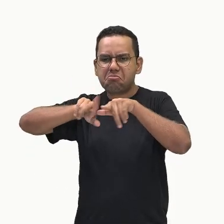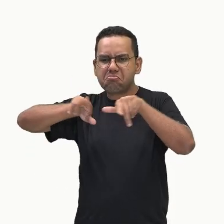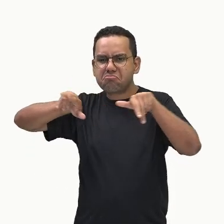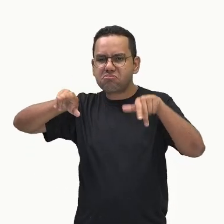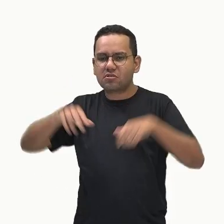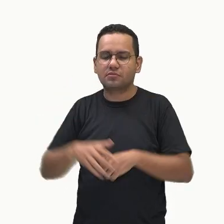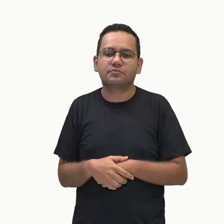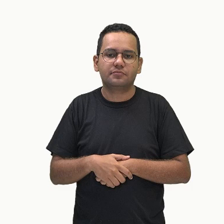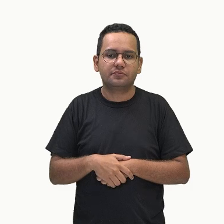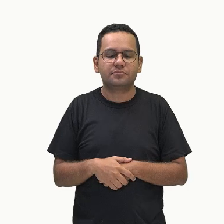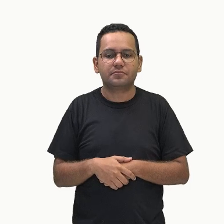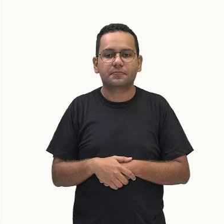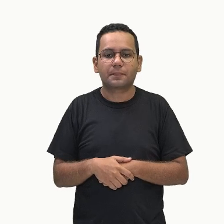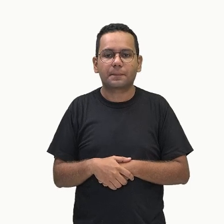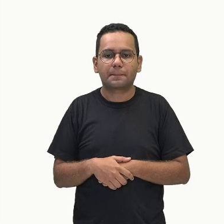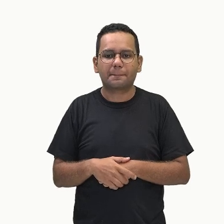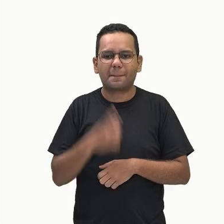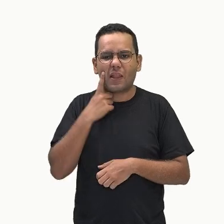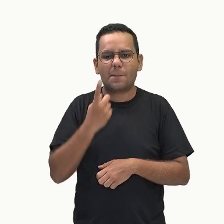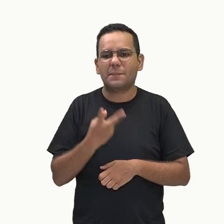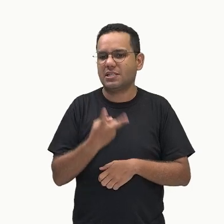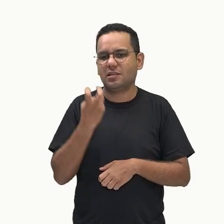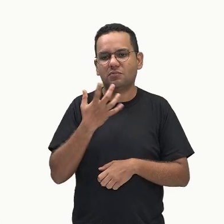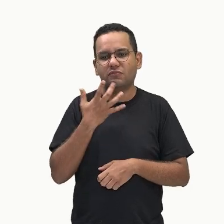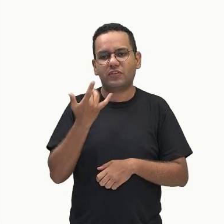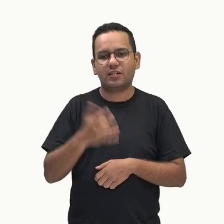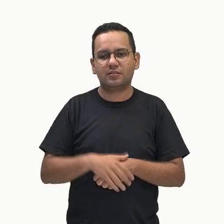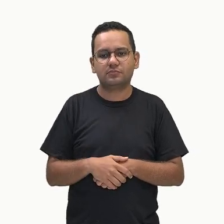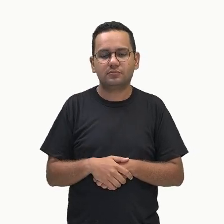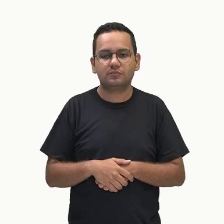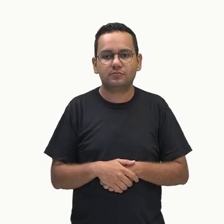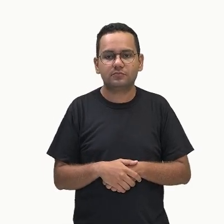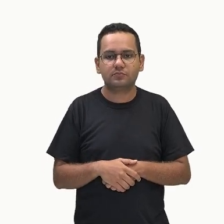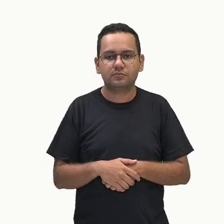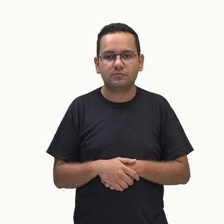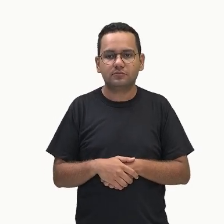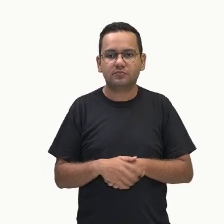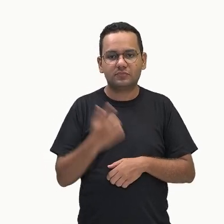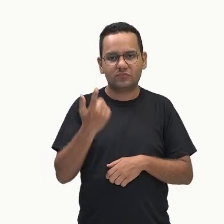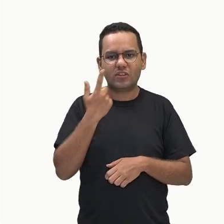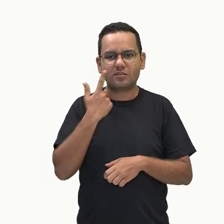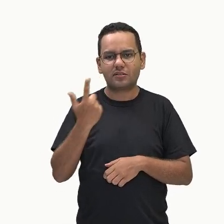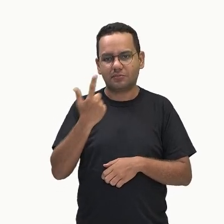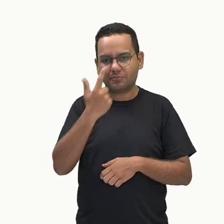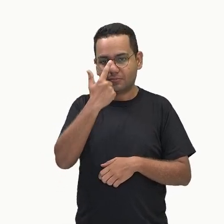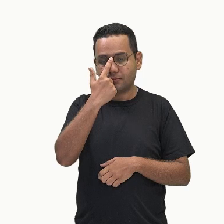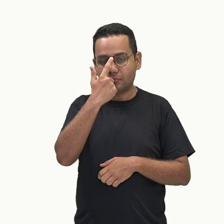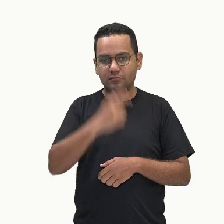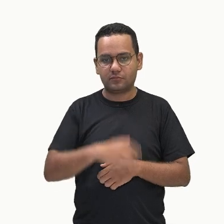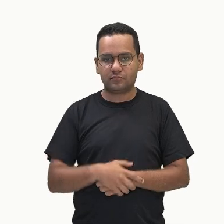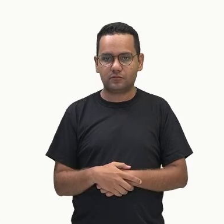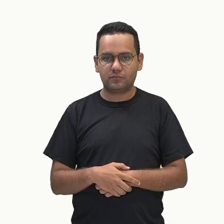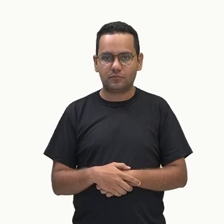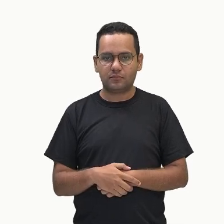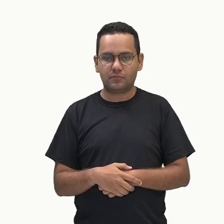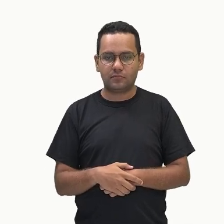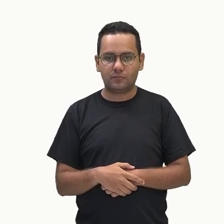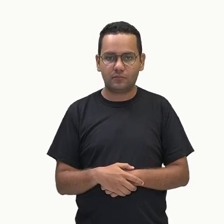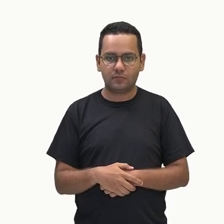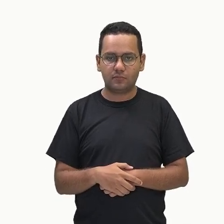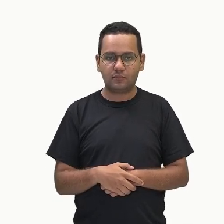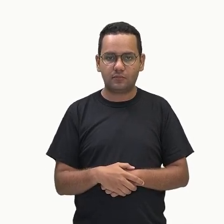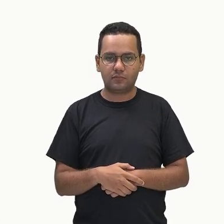destacar, mas elas estão bem fáceis de visualizar, tá bom? Tem bolhas em toda essa porção aqui, certo? E essas bolhas não